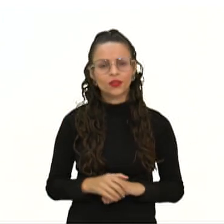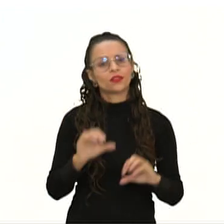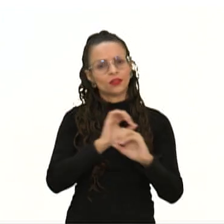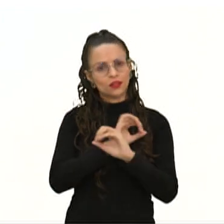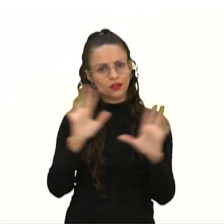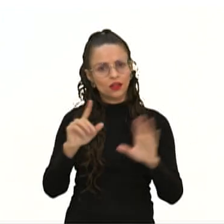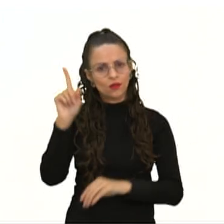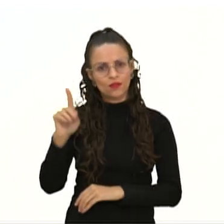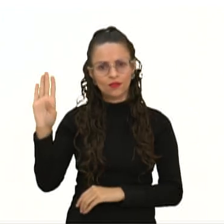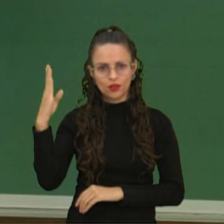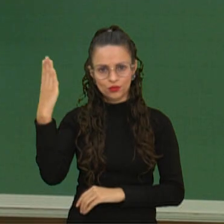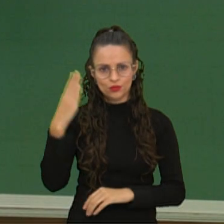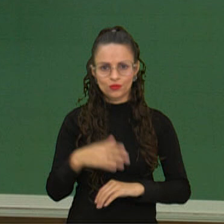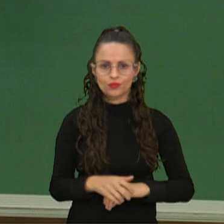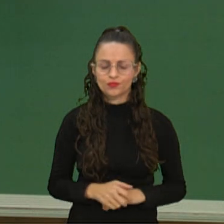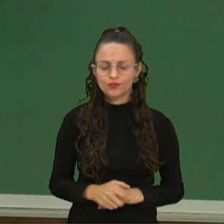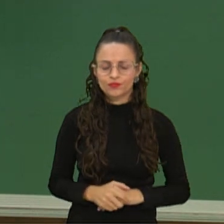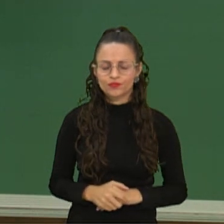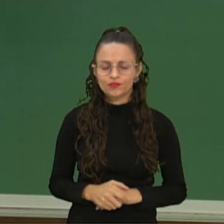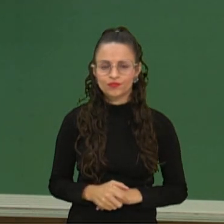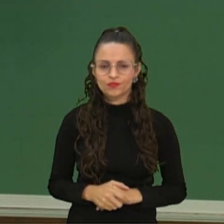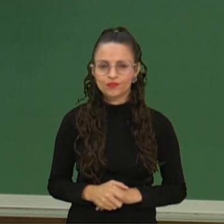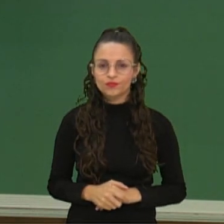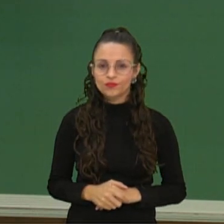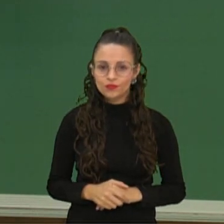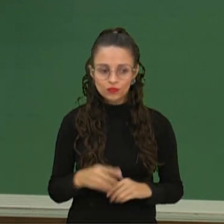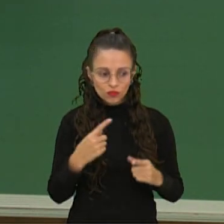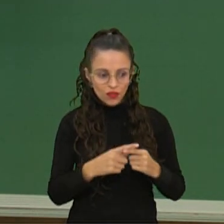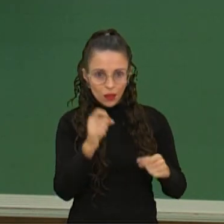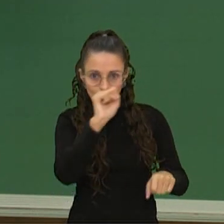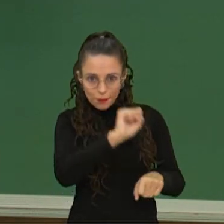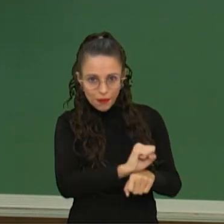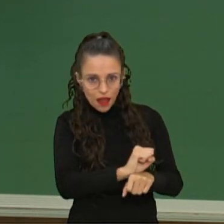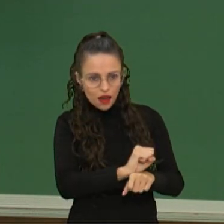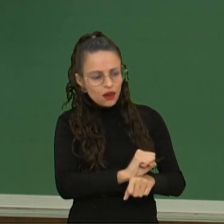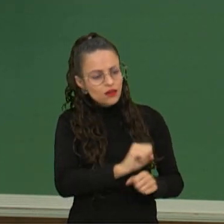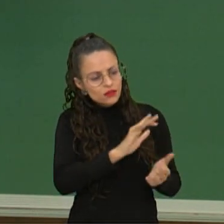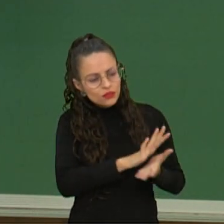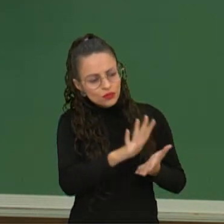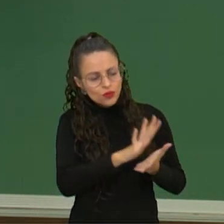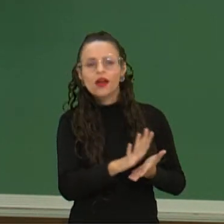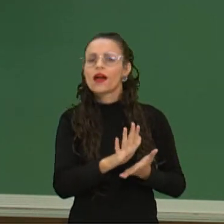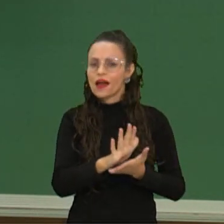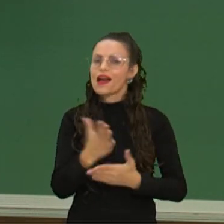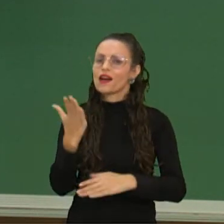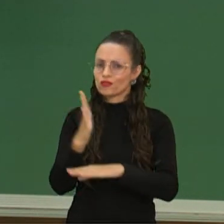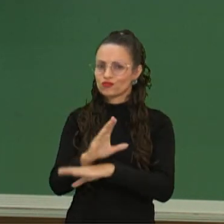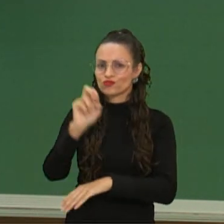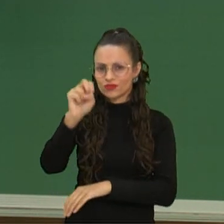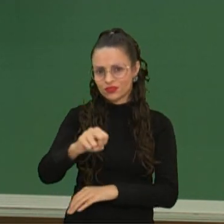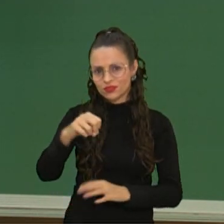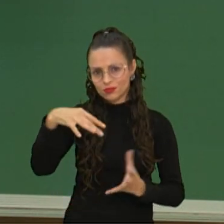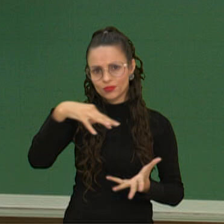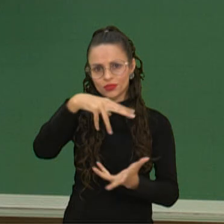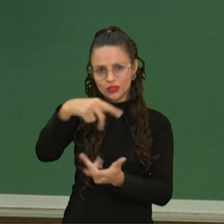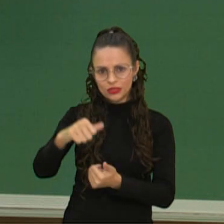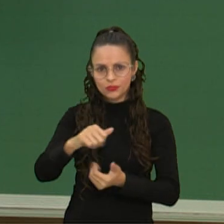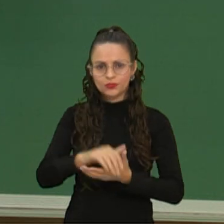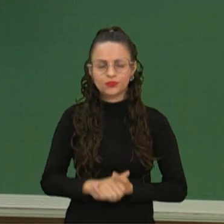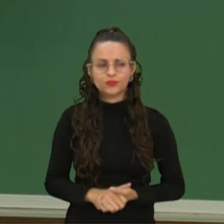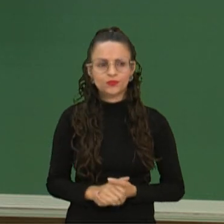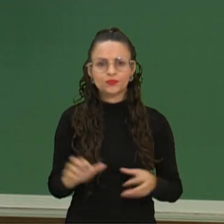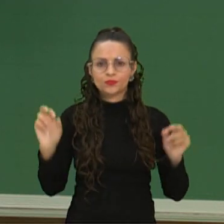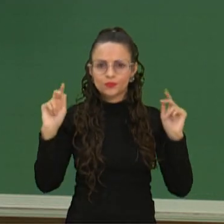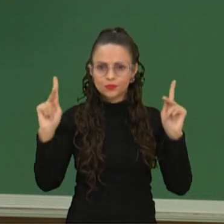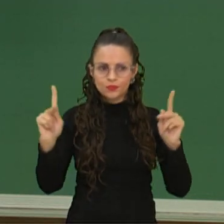false. É claro que é falso, porque parar o desperdício de água ajuda o planeta, certo?